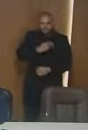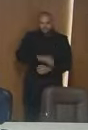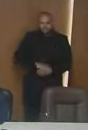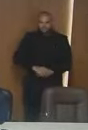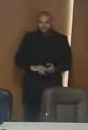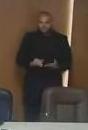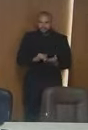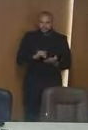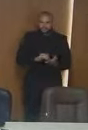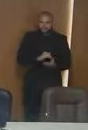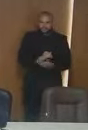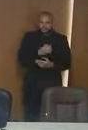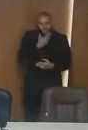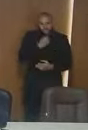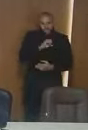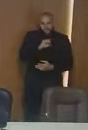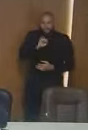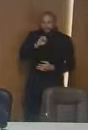Secretário Simão.